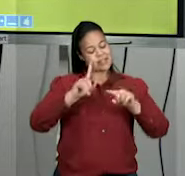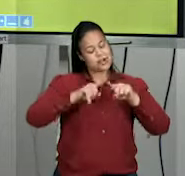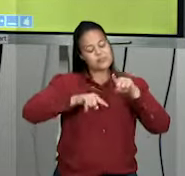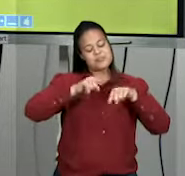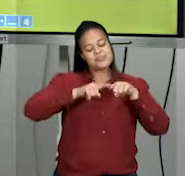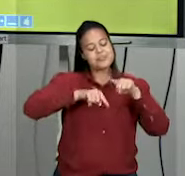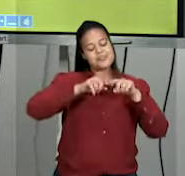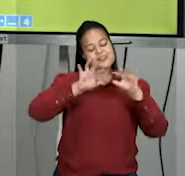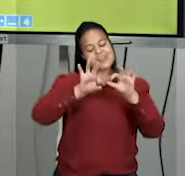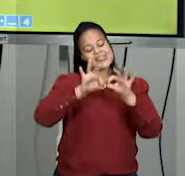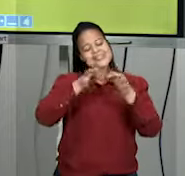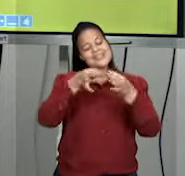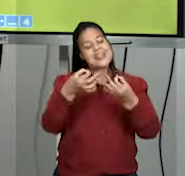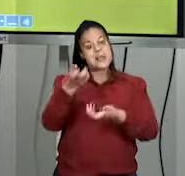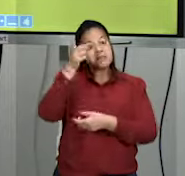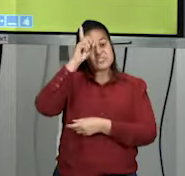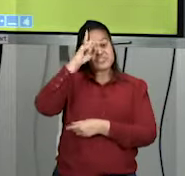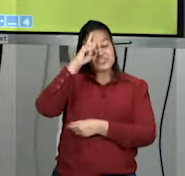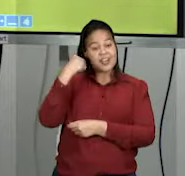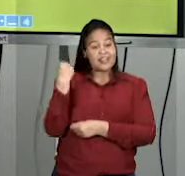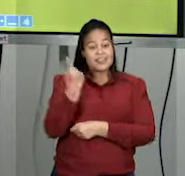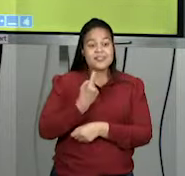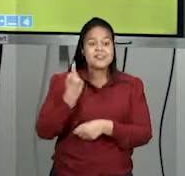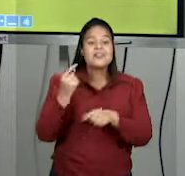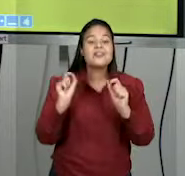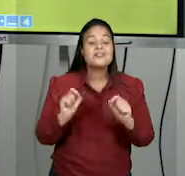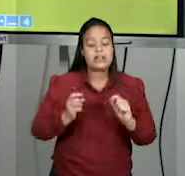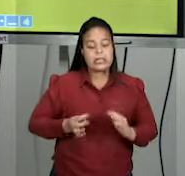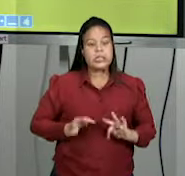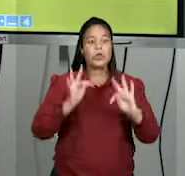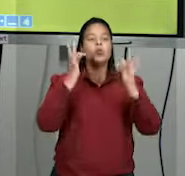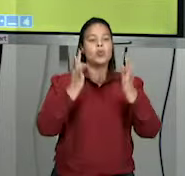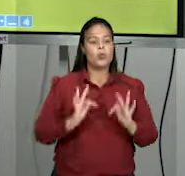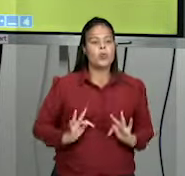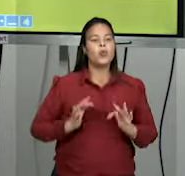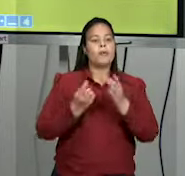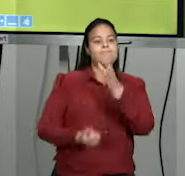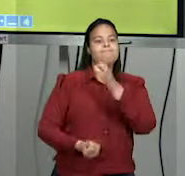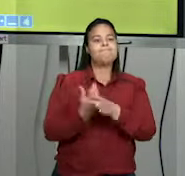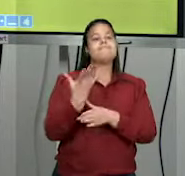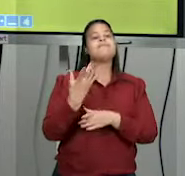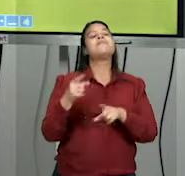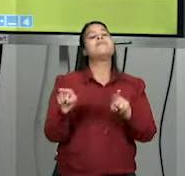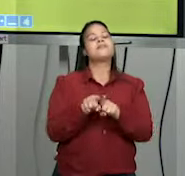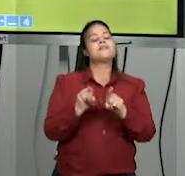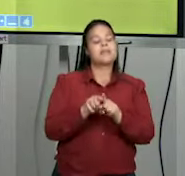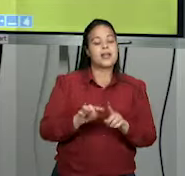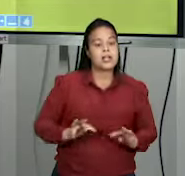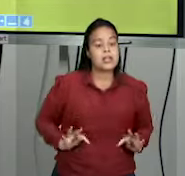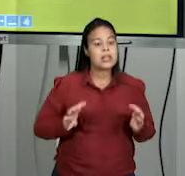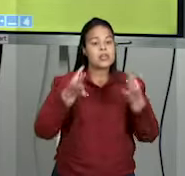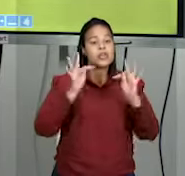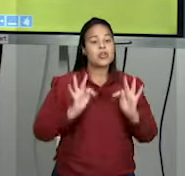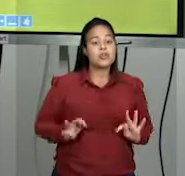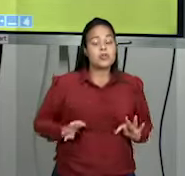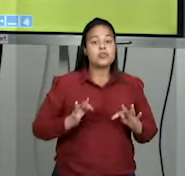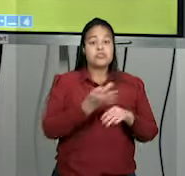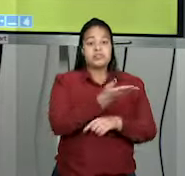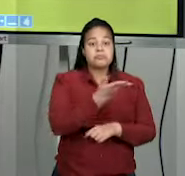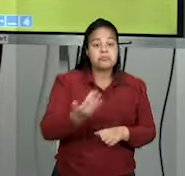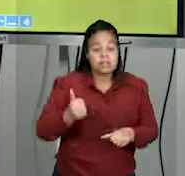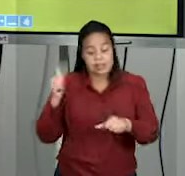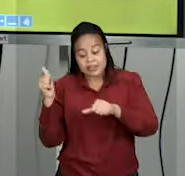simples do nosso cotidiano, envolve tecnologia para ser produzido, envolve tecnologia para que você